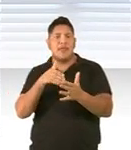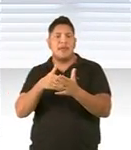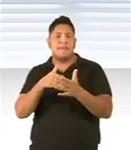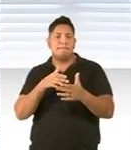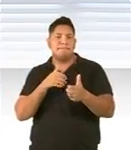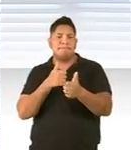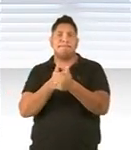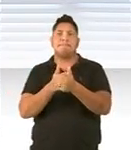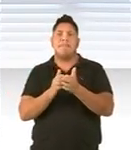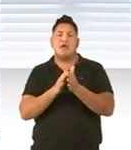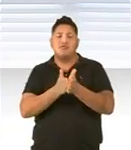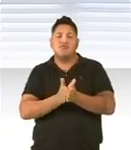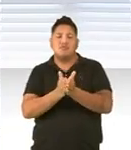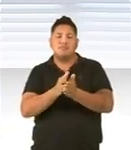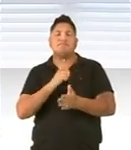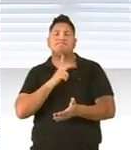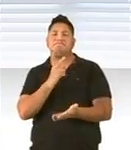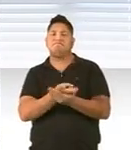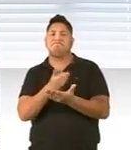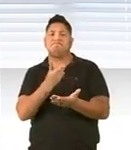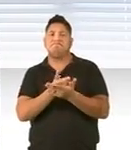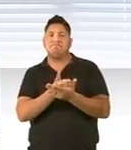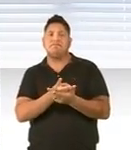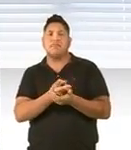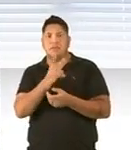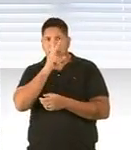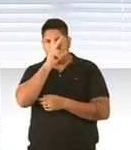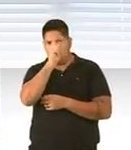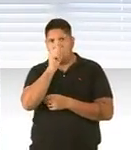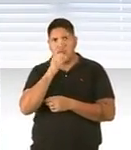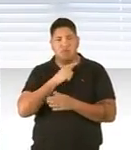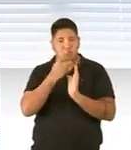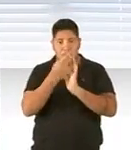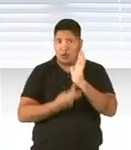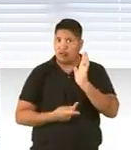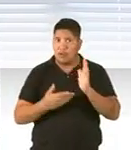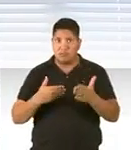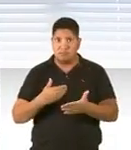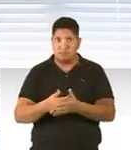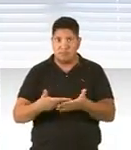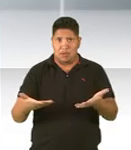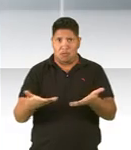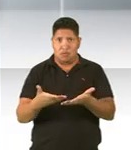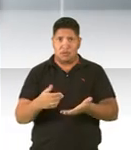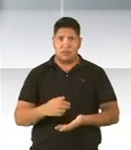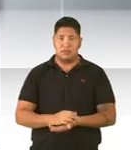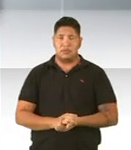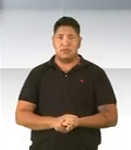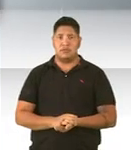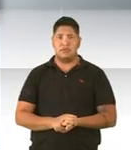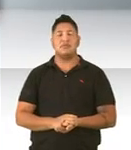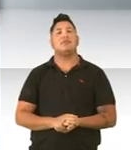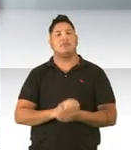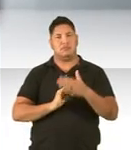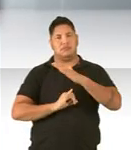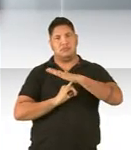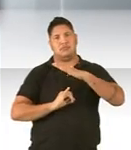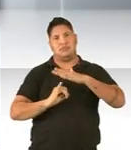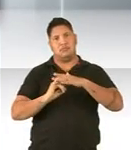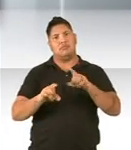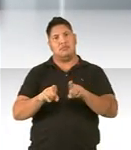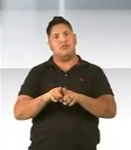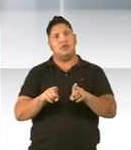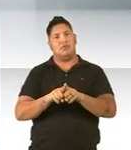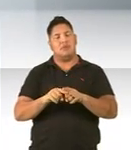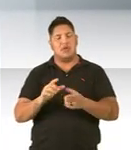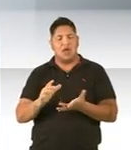portuária, se mantendo efetiva também, com projetos em pleno andamento. O órgão também adquiriu